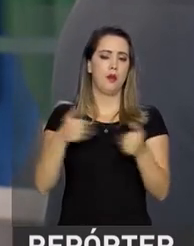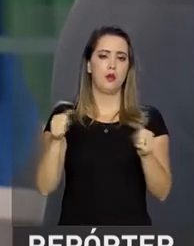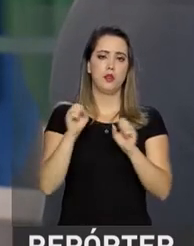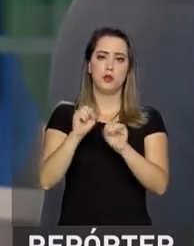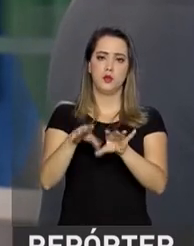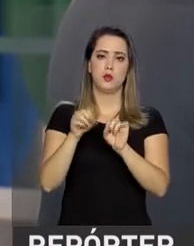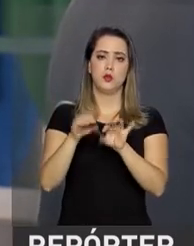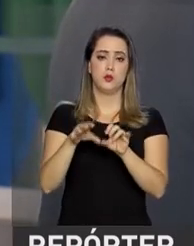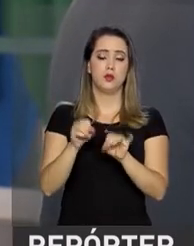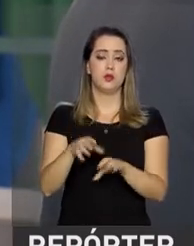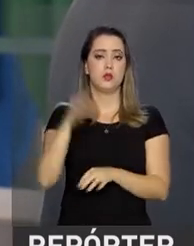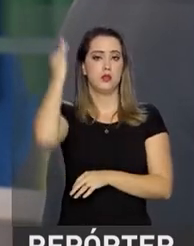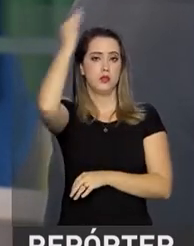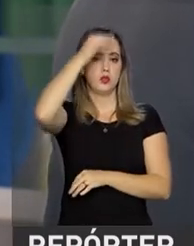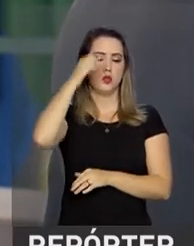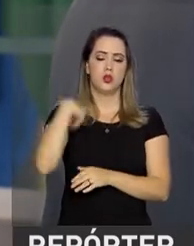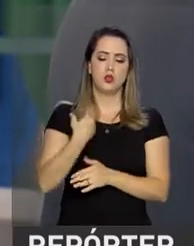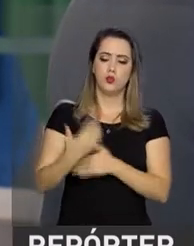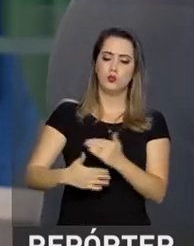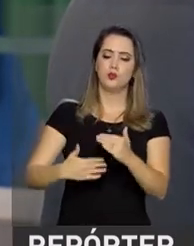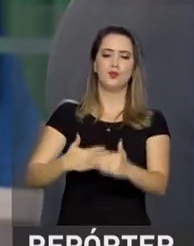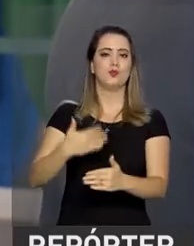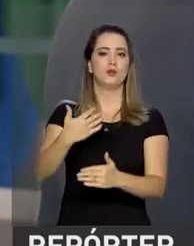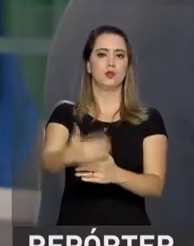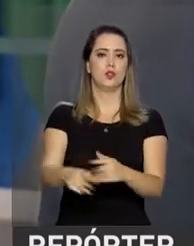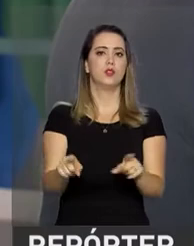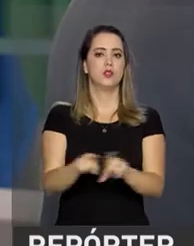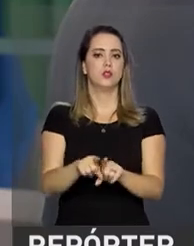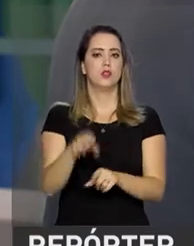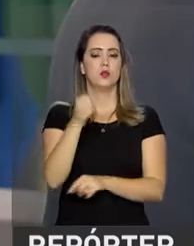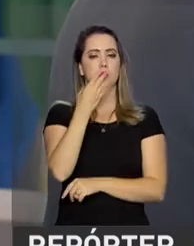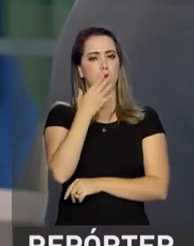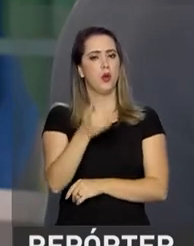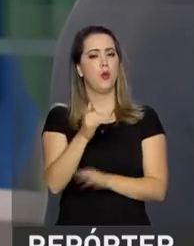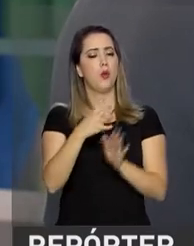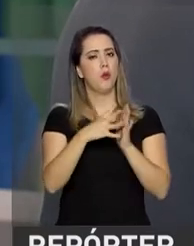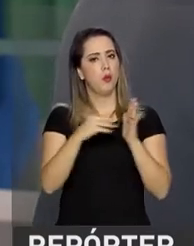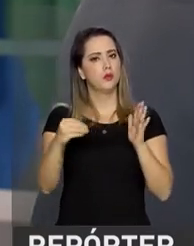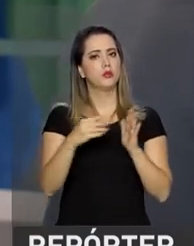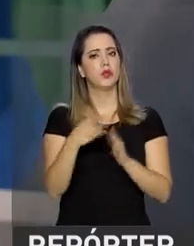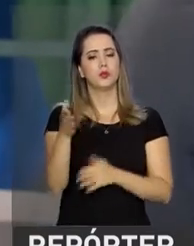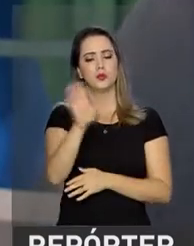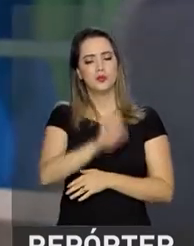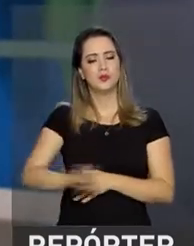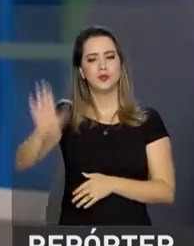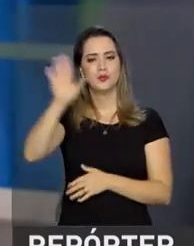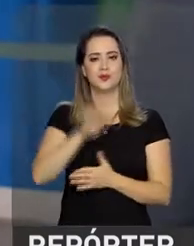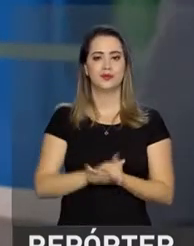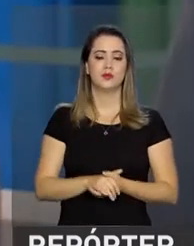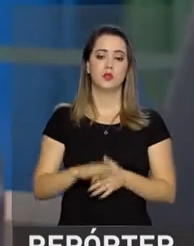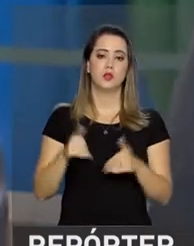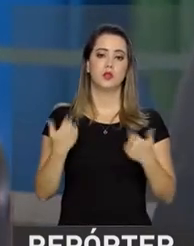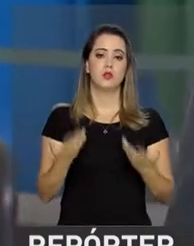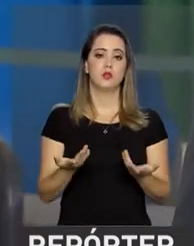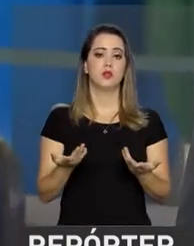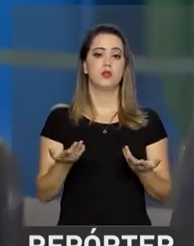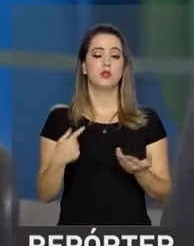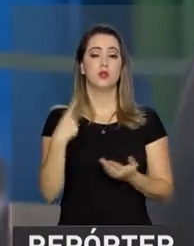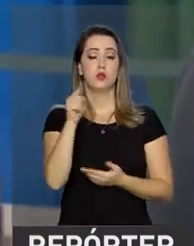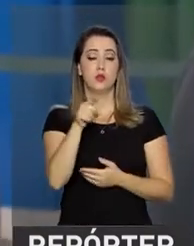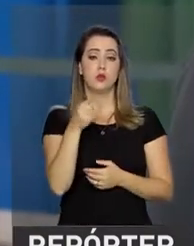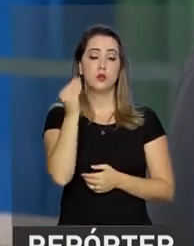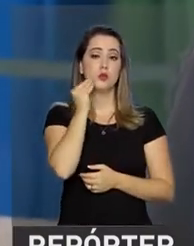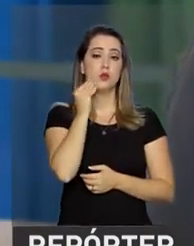educação no Espírito Santo e eu acho que devagarzinho também está produzindo um bom exemplo para o nosso país. Então, Roberto, esta é uma